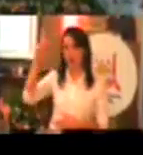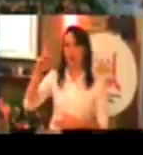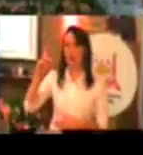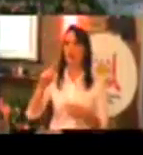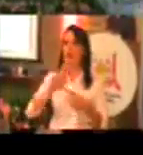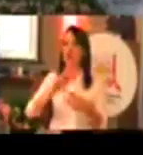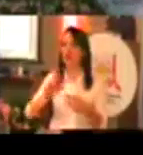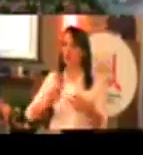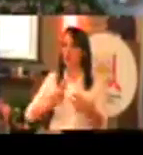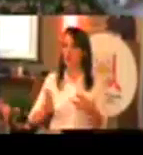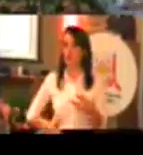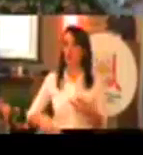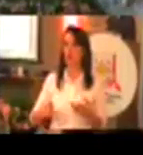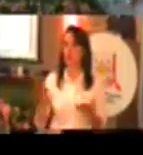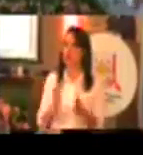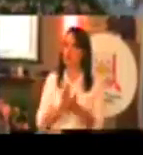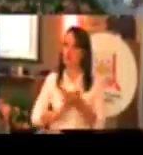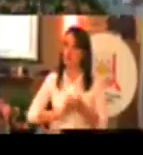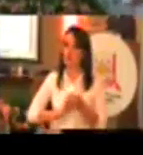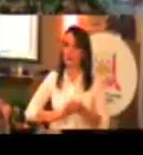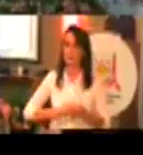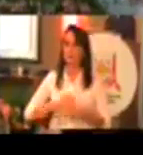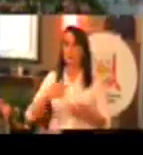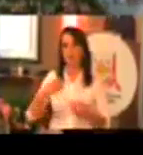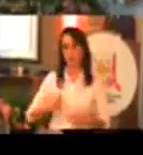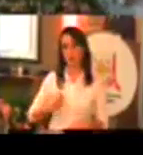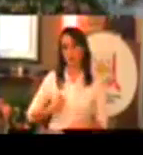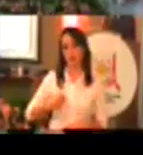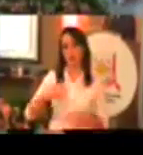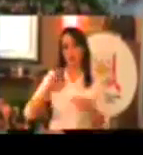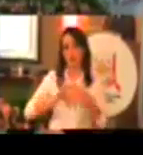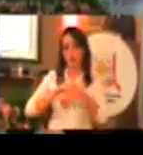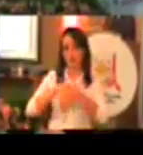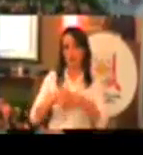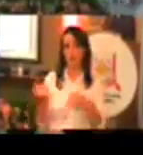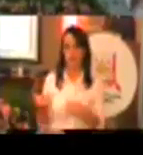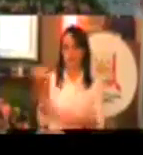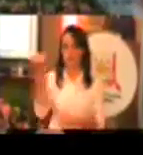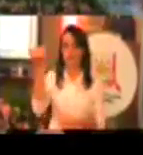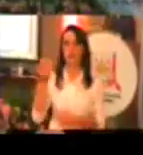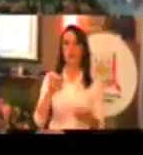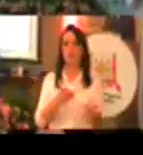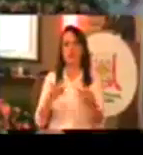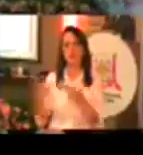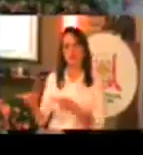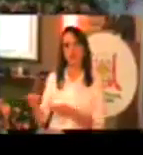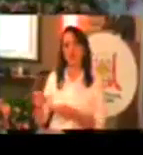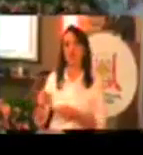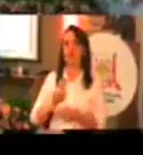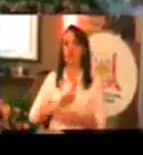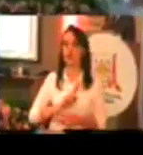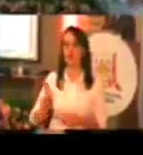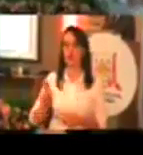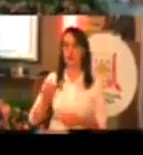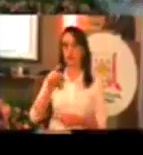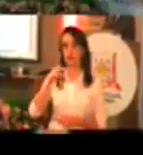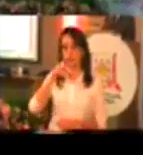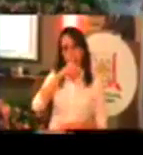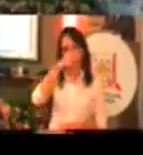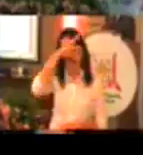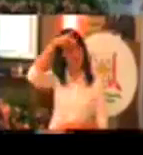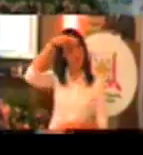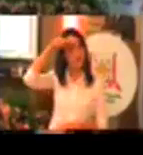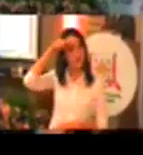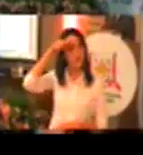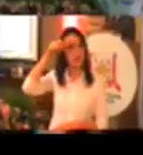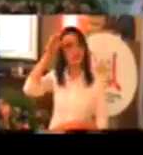as seguintes autoridades que nos dão o prazer da presença nesta noite festiva. Convidamos o excelentíssimo senhor